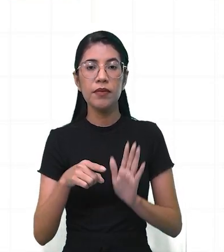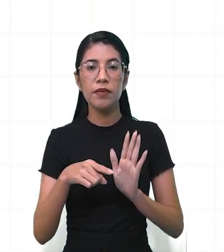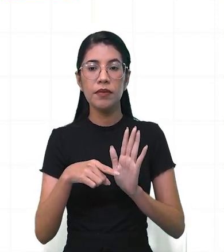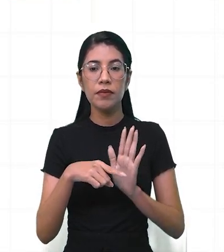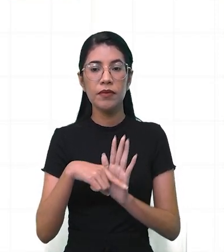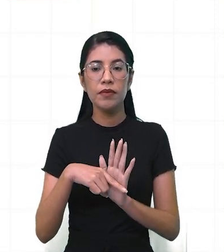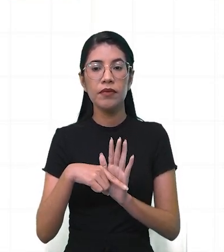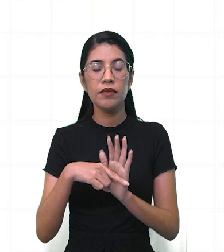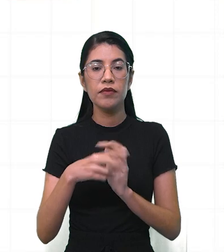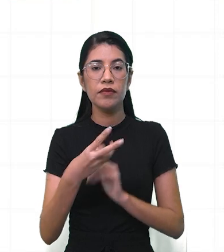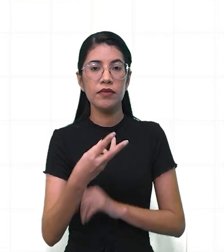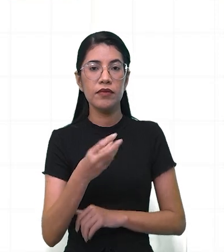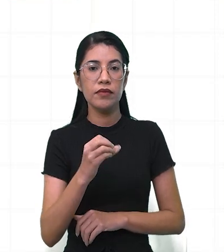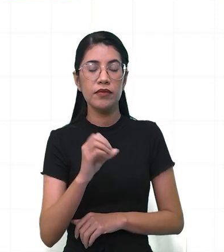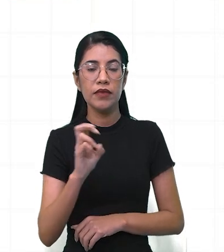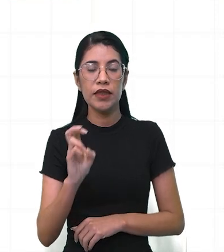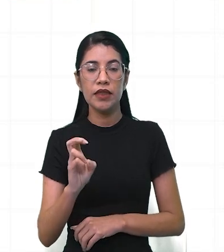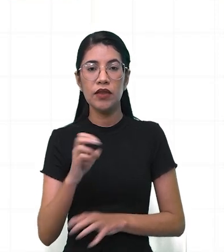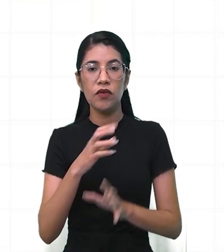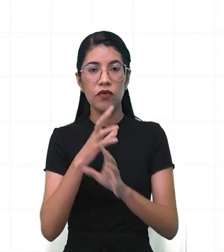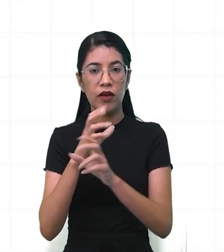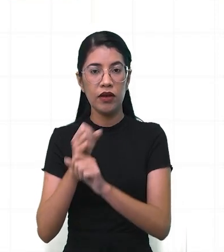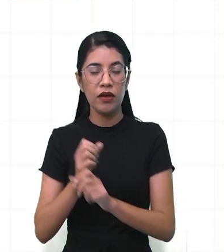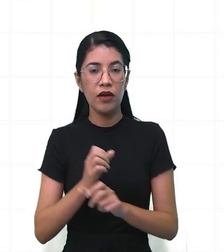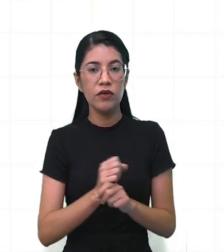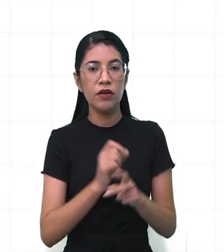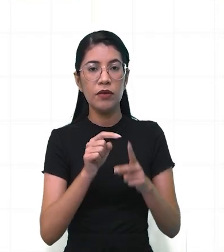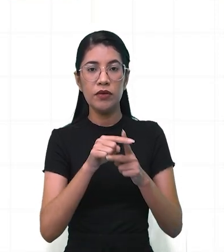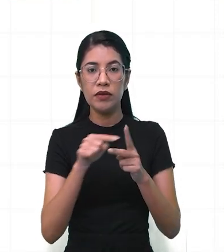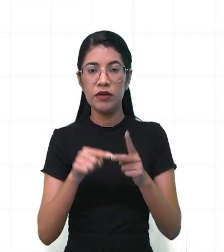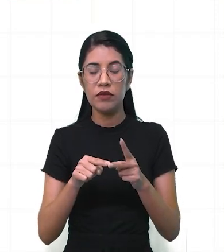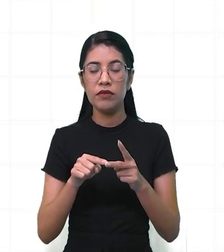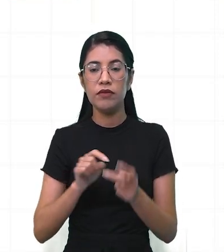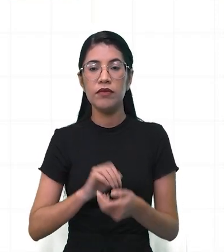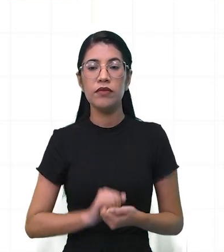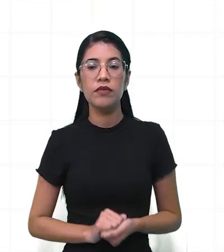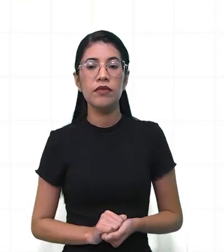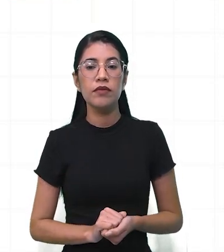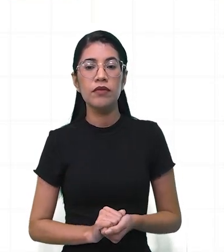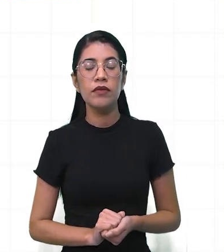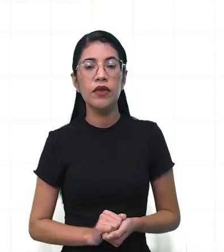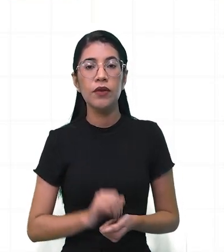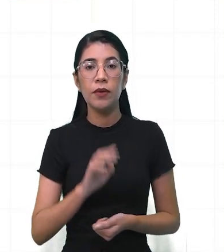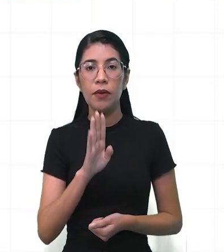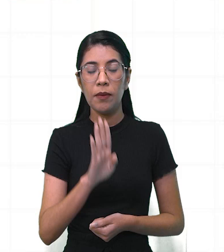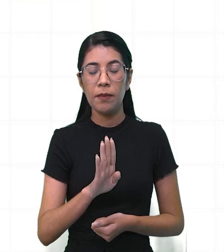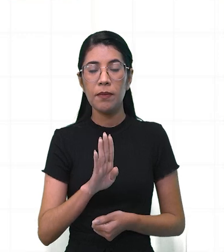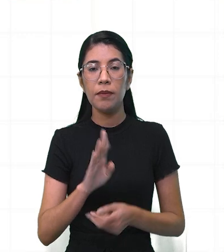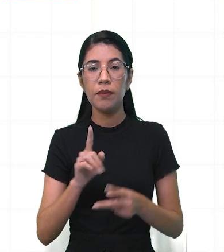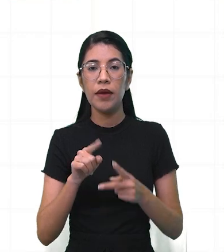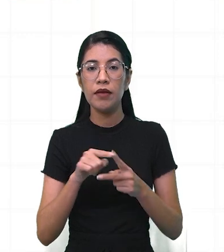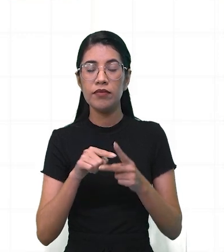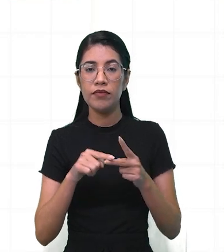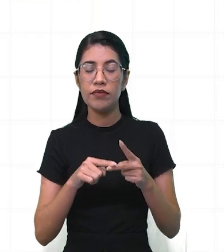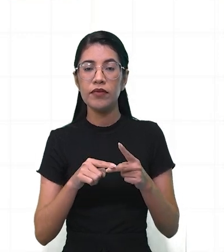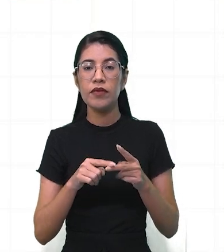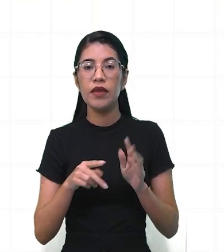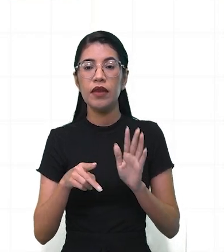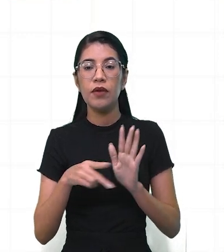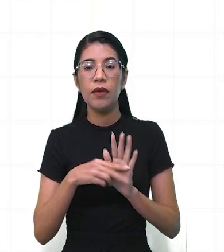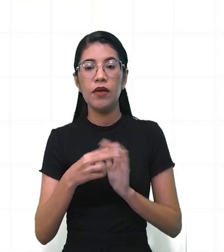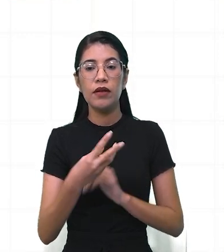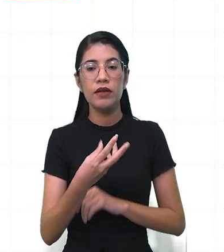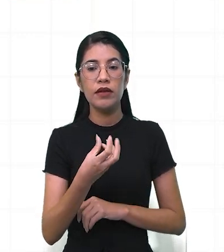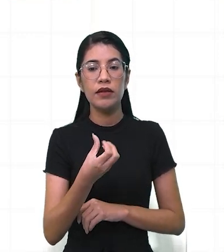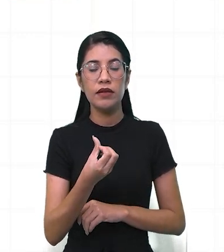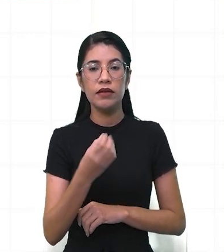menos 305, que deu a soma de todos os outros. Então, o ângulo B será igual a